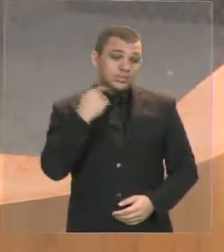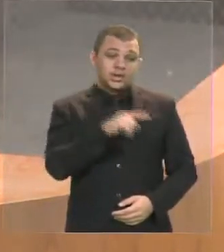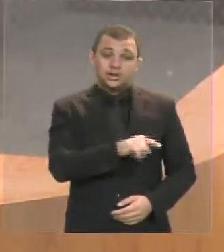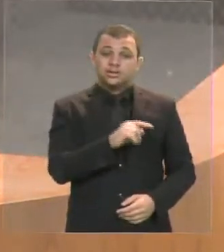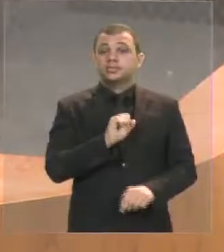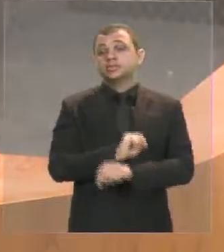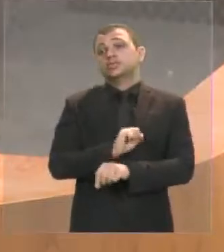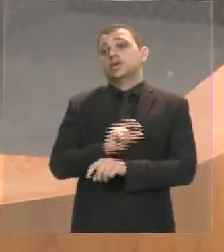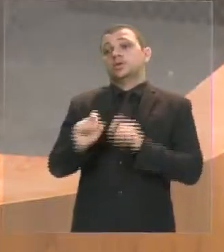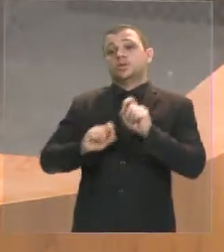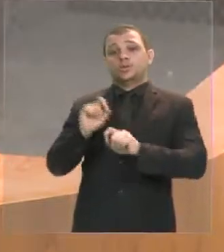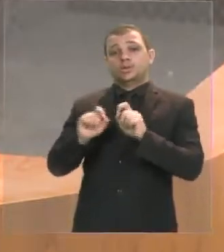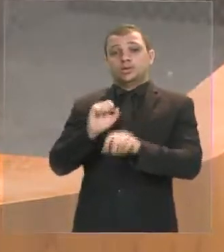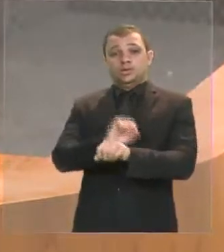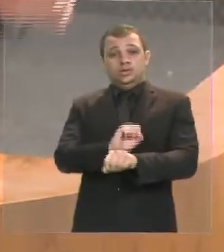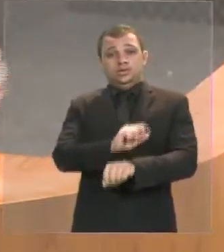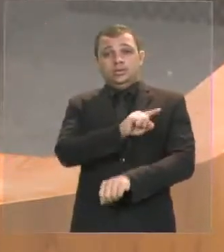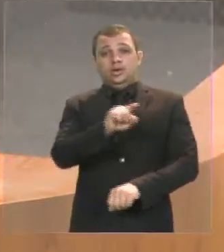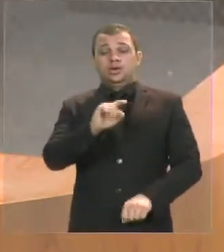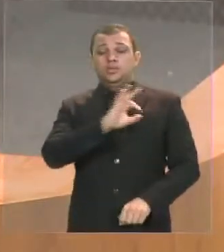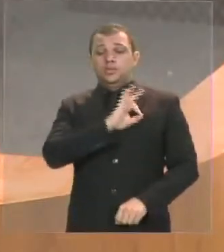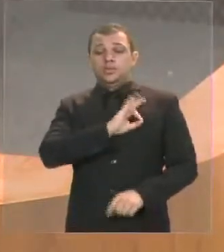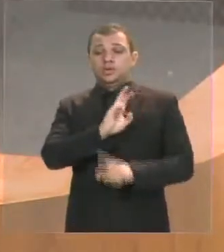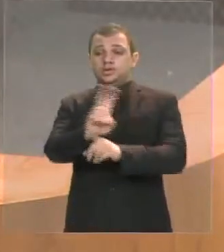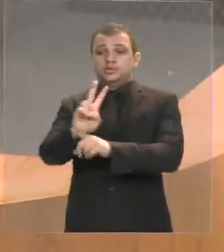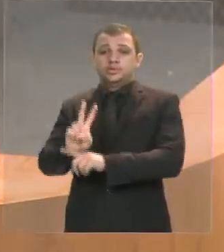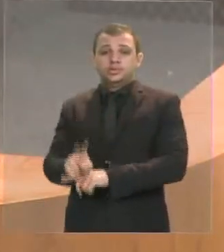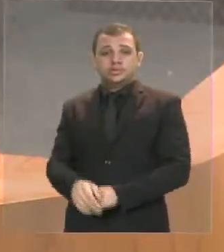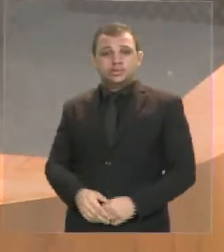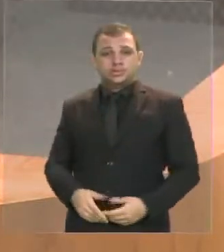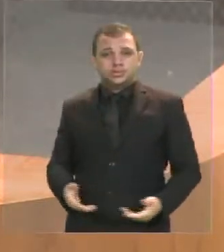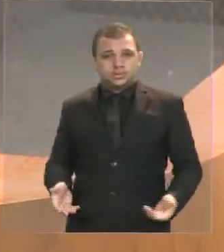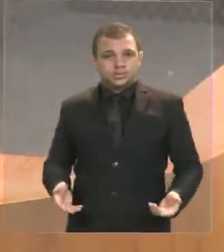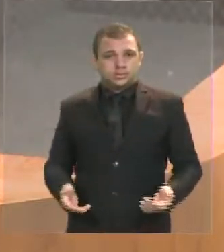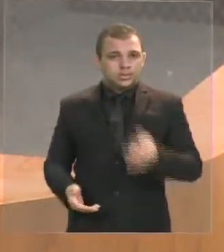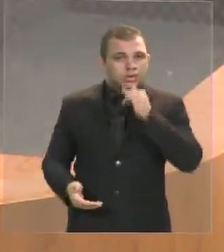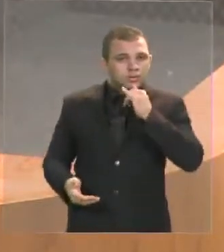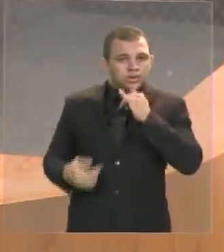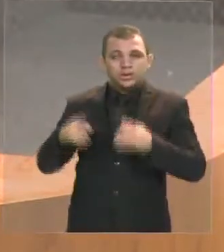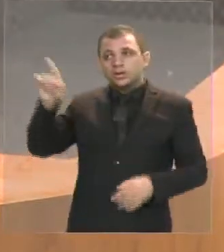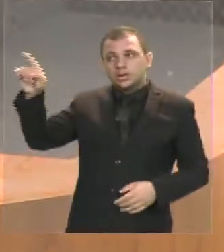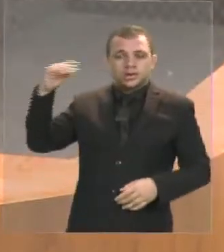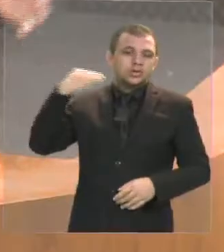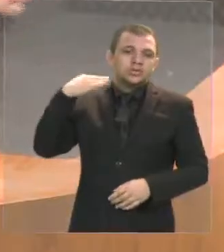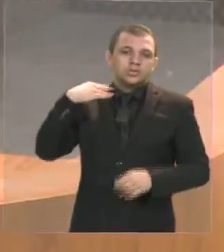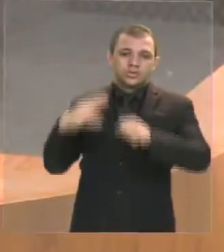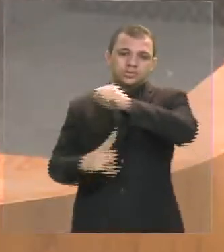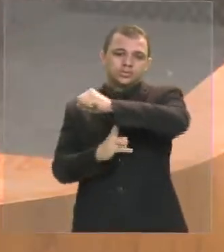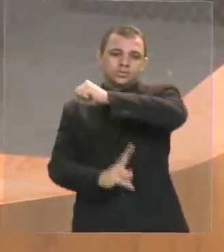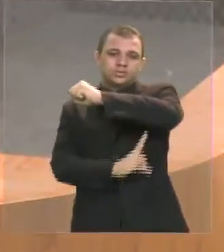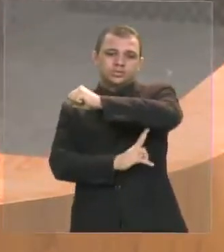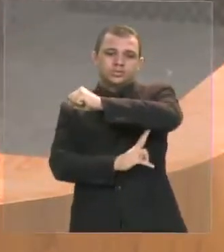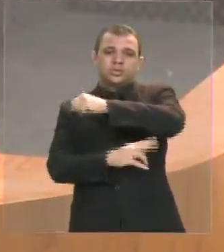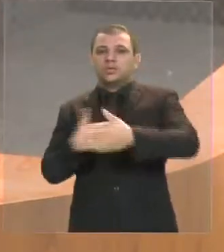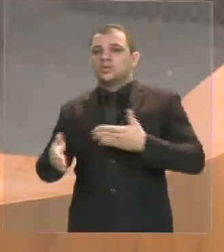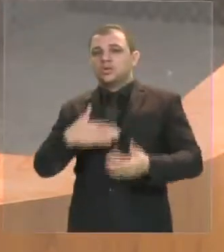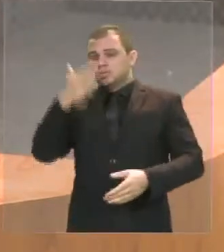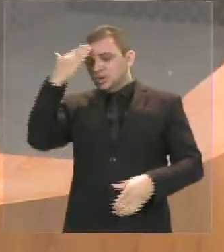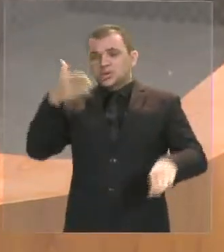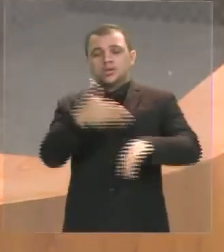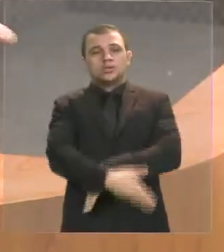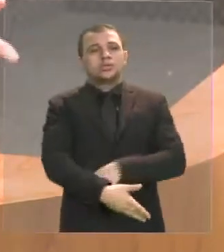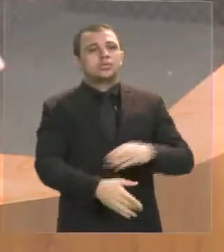Porque entra qualquer um numa agência, bem aqui do São Francisco, do lado da Mirante, movimentado, bota o chupa-cabra lá dentro